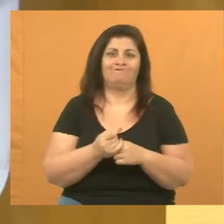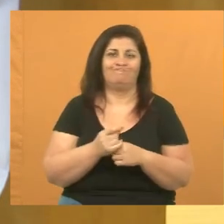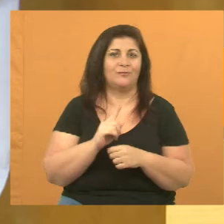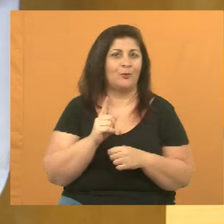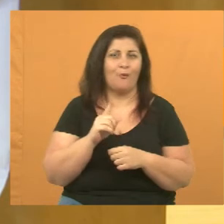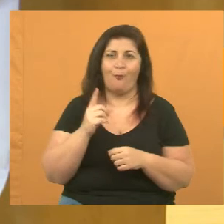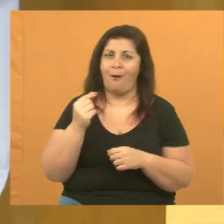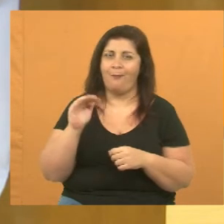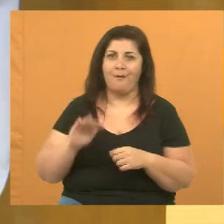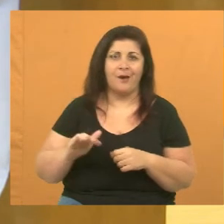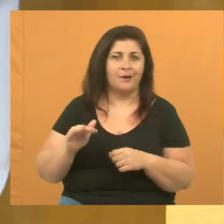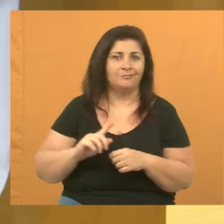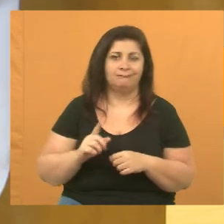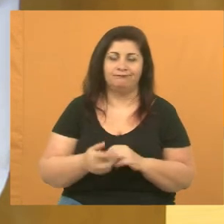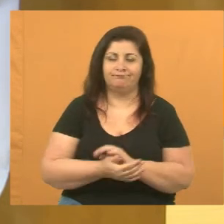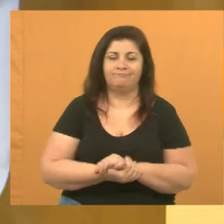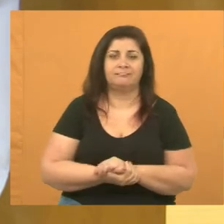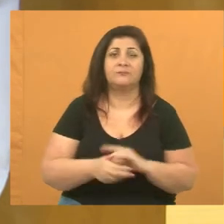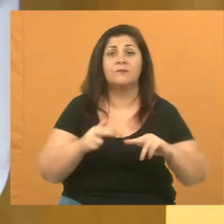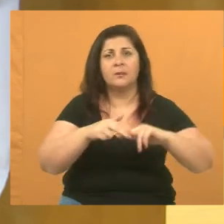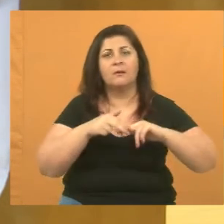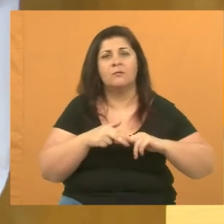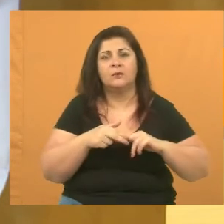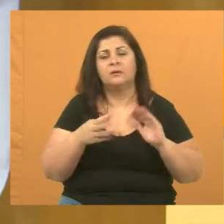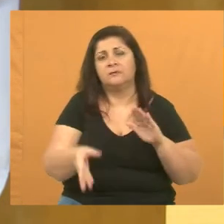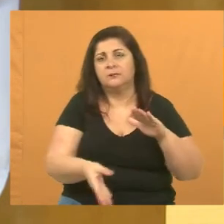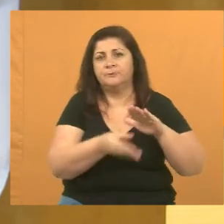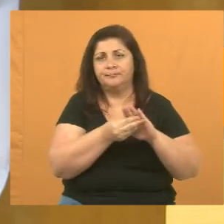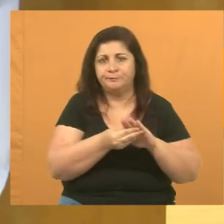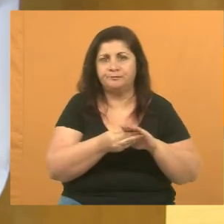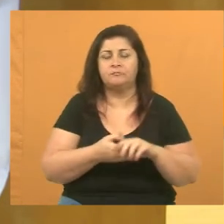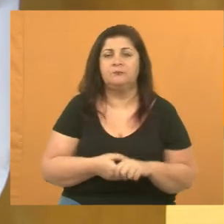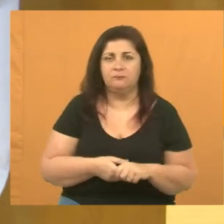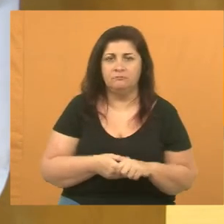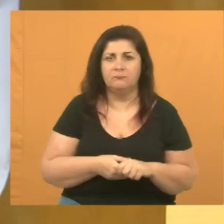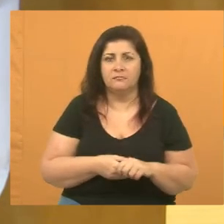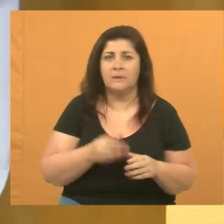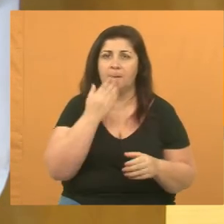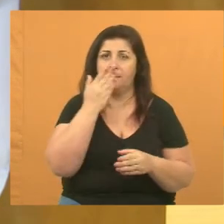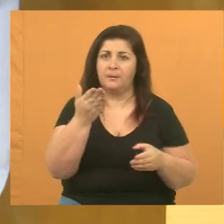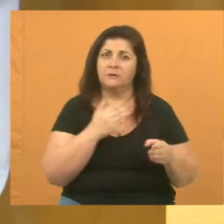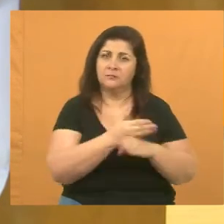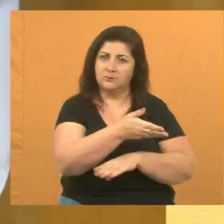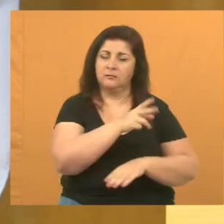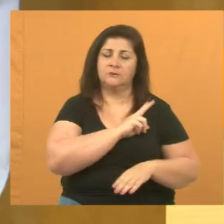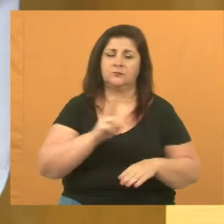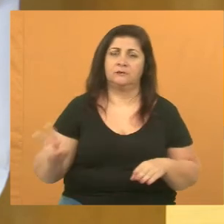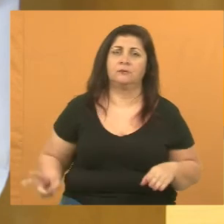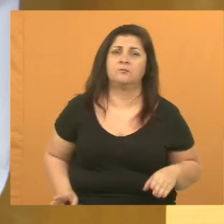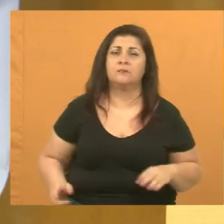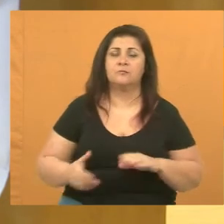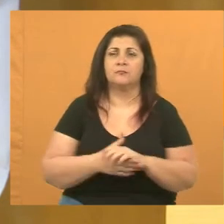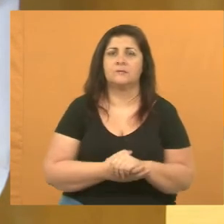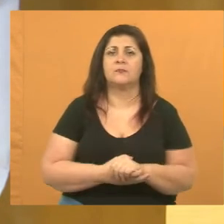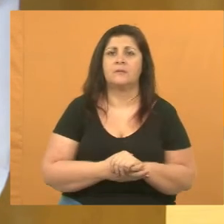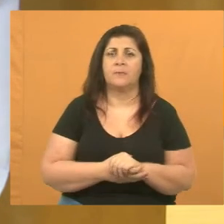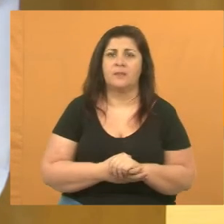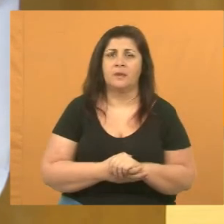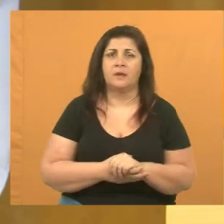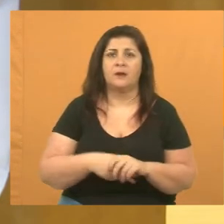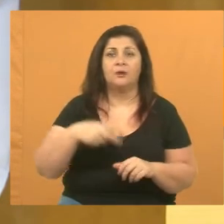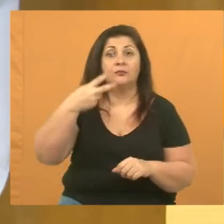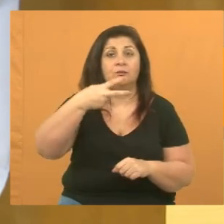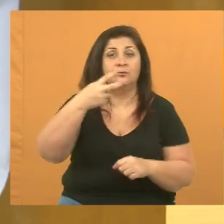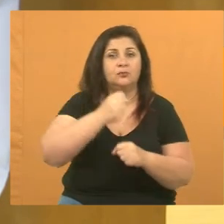barato. Então, por isso que eu fiz a emenda, e eu peço a aprovação dos nobres pares para que seja